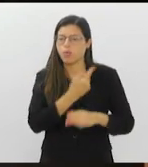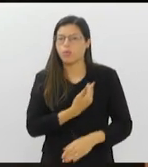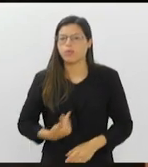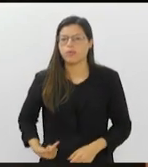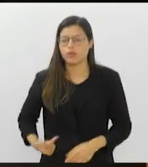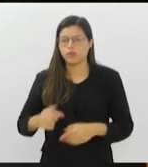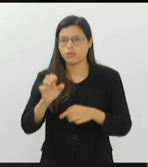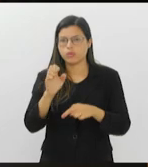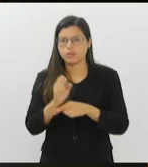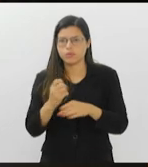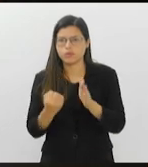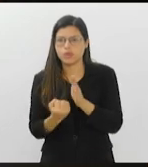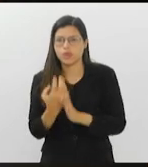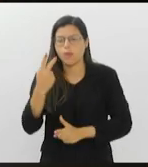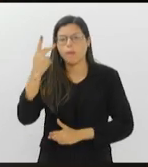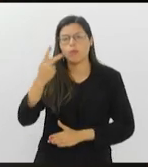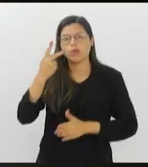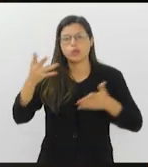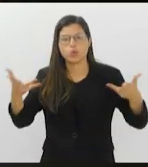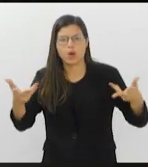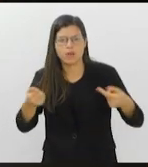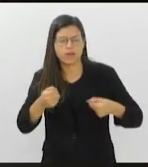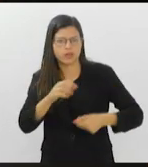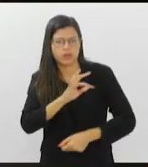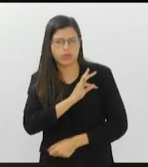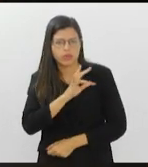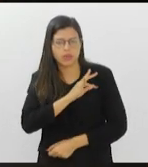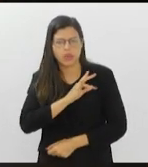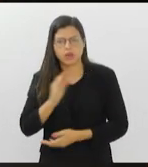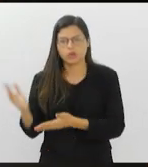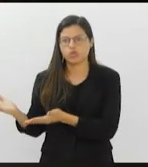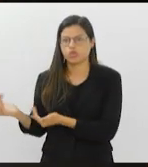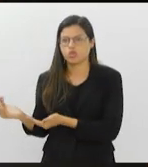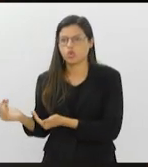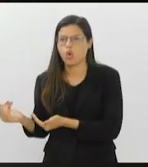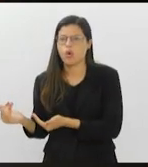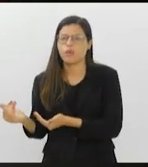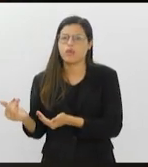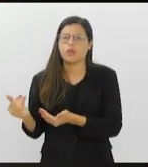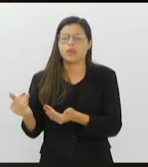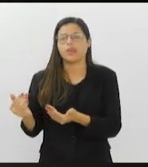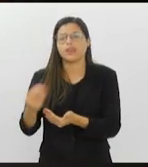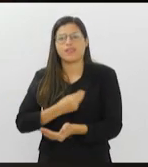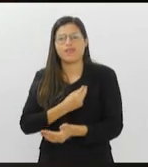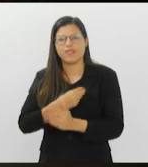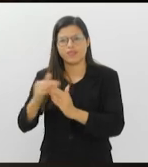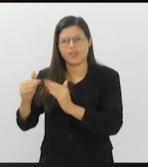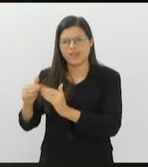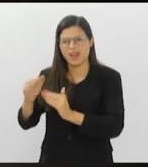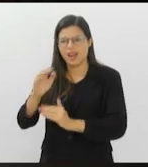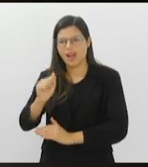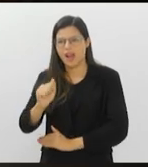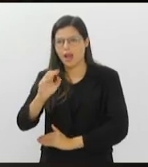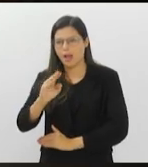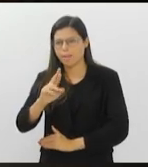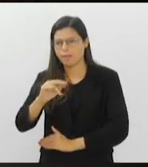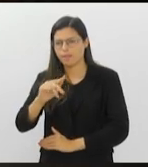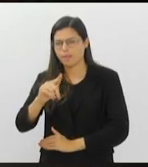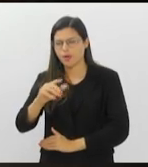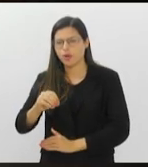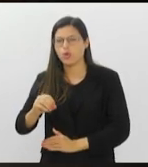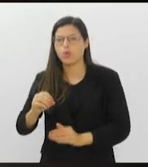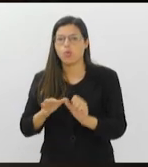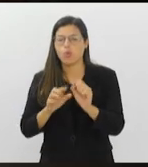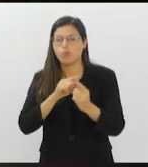criar a política estadual de qualificação técnica para jovens em abrigos, que vivem em abrigos, com o objetivo aí de garantir a qualificação